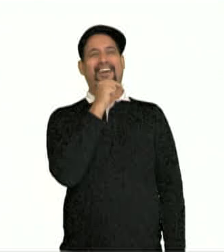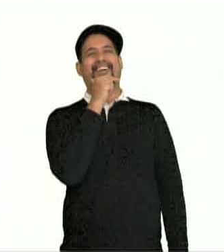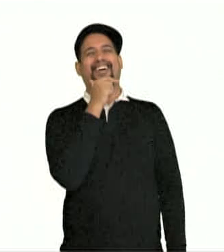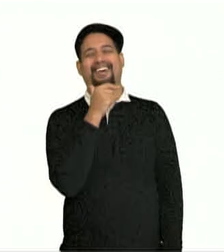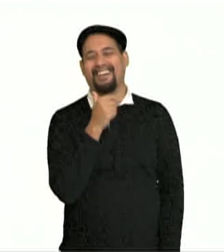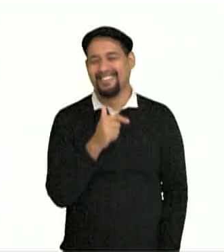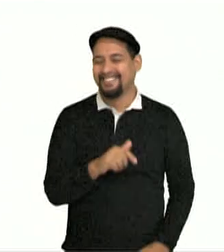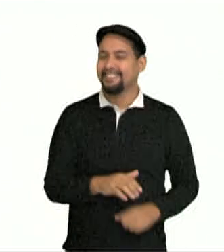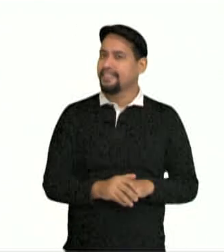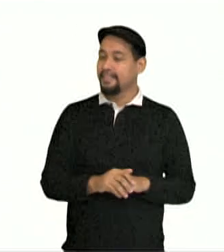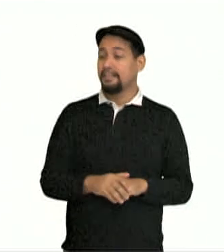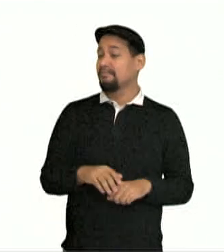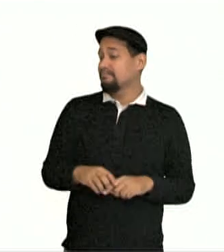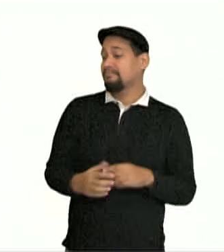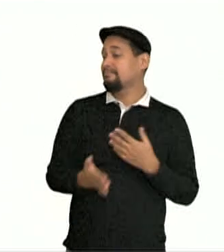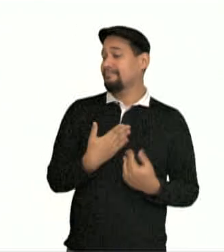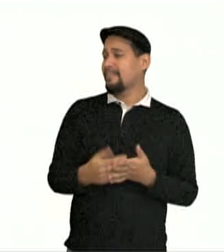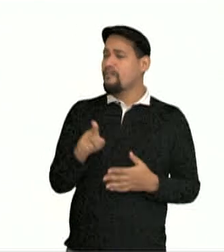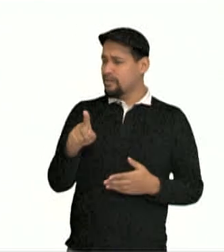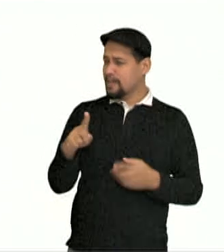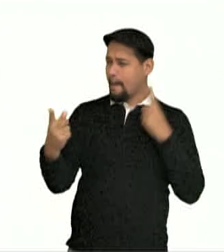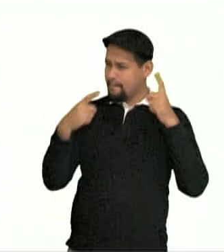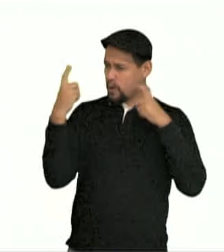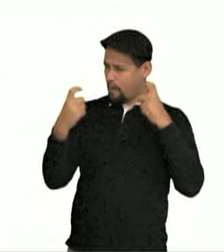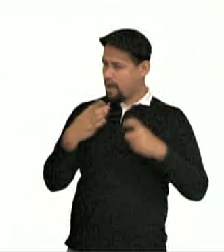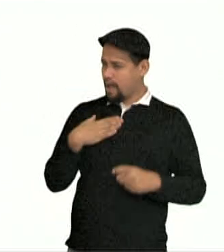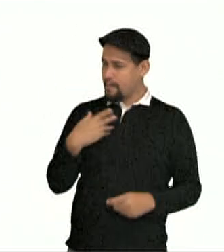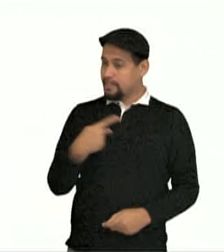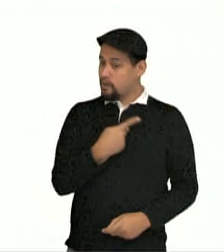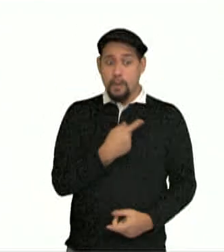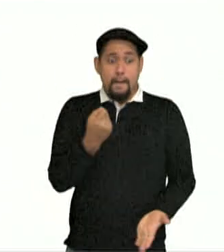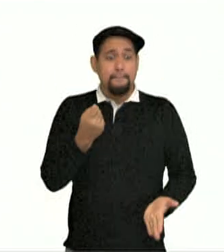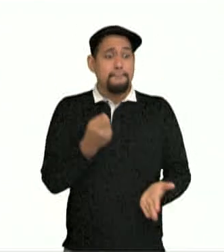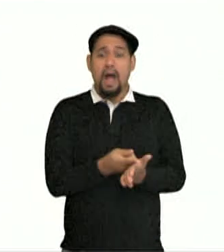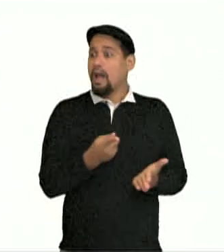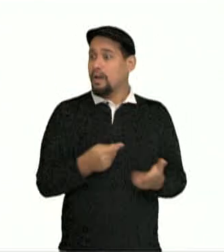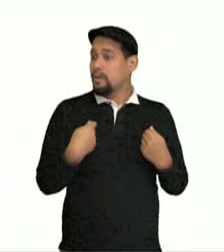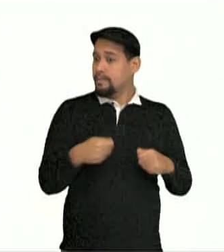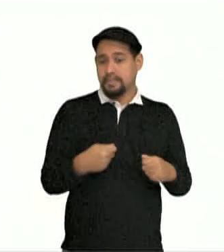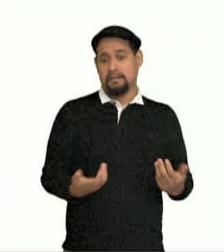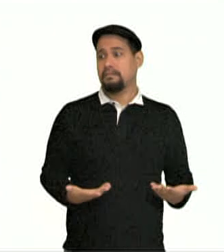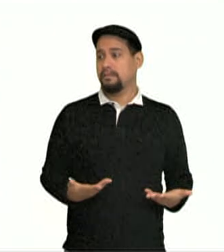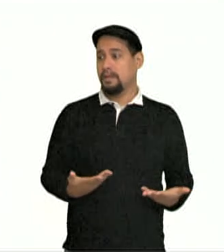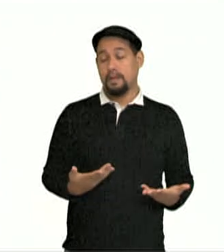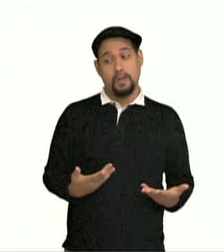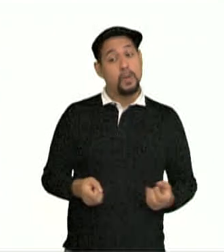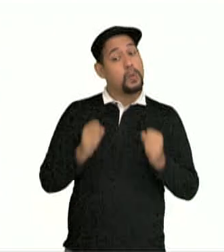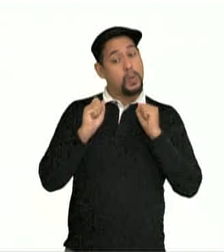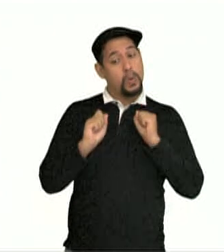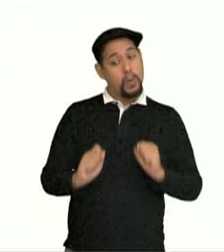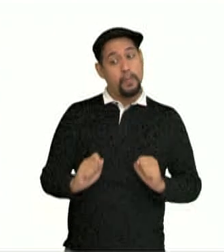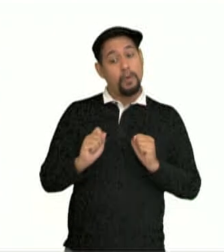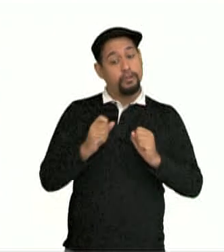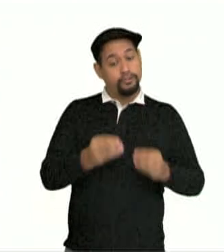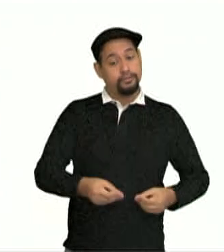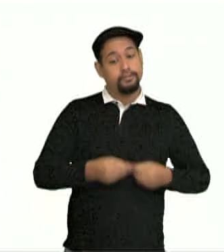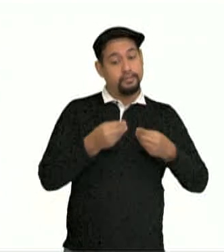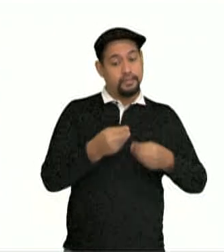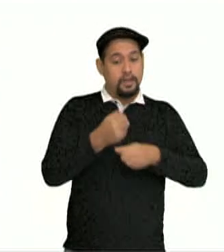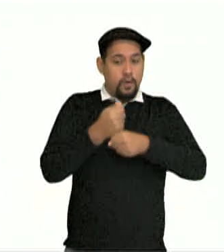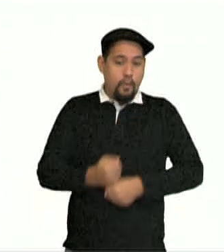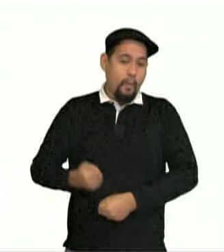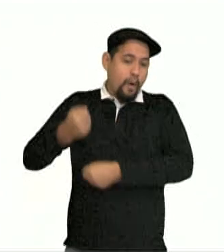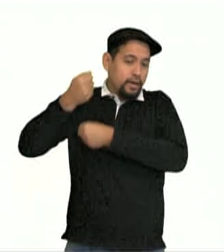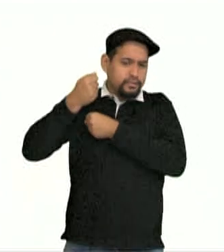daí, se você está preocupada com minha saúde, pague o que deve. Posso lhe dar um guarda-chuva.